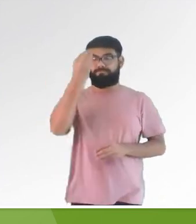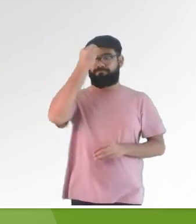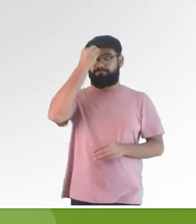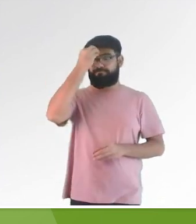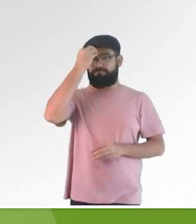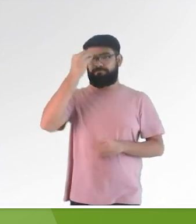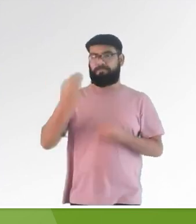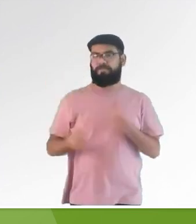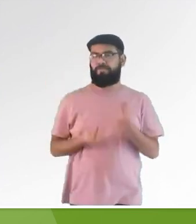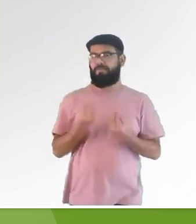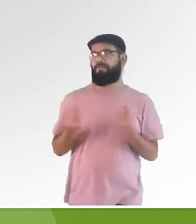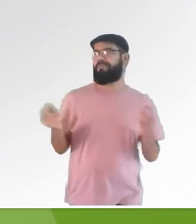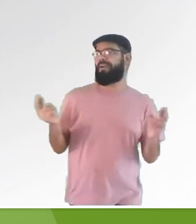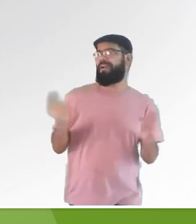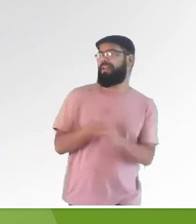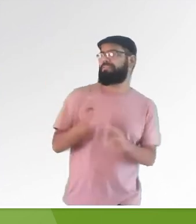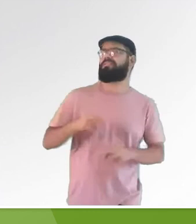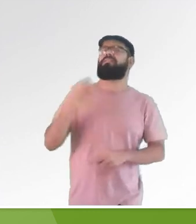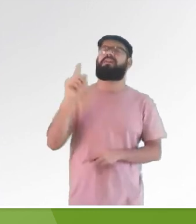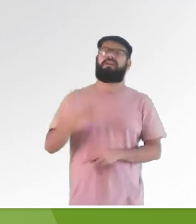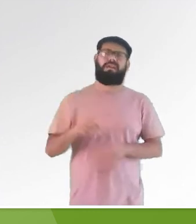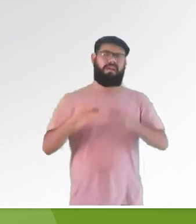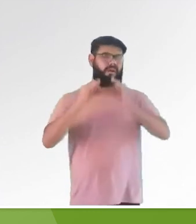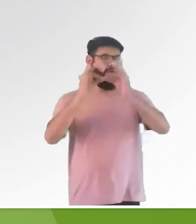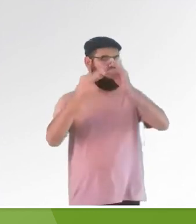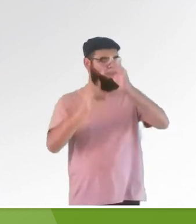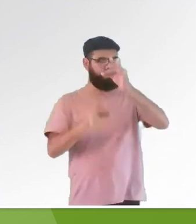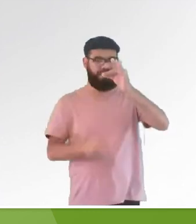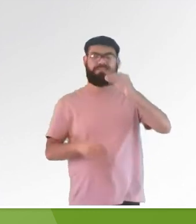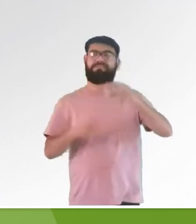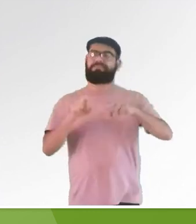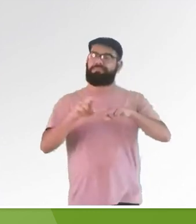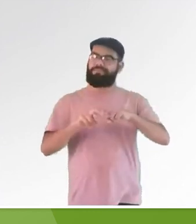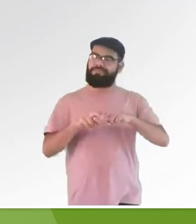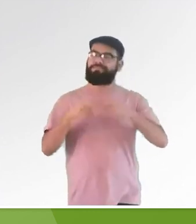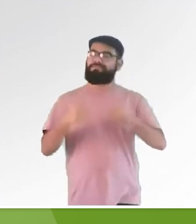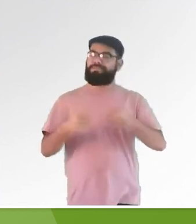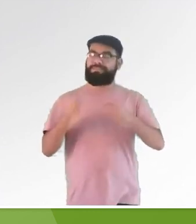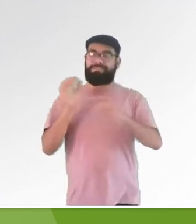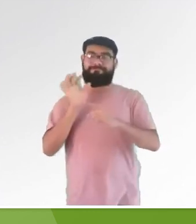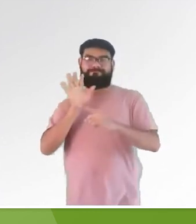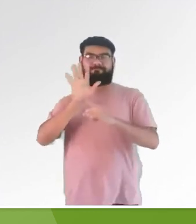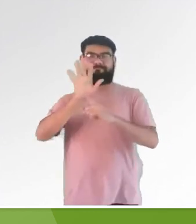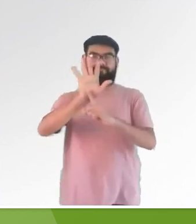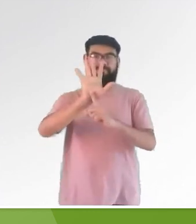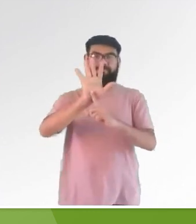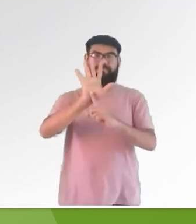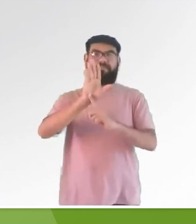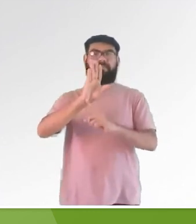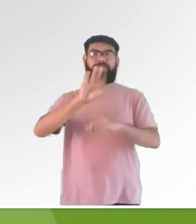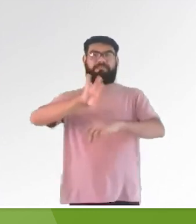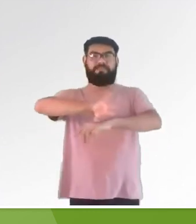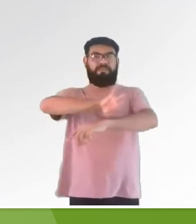relação, que é muito complexa e por isso merece aí um destaque, né, da biologia